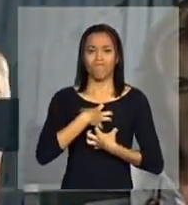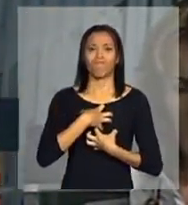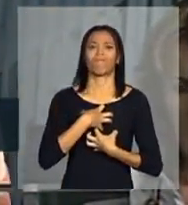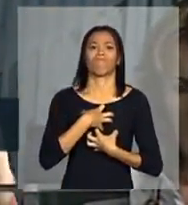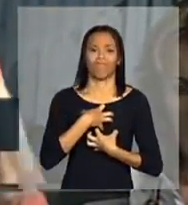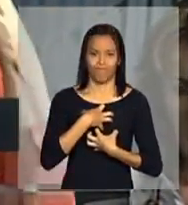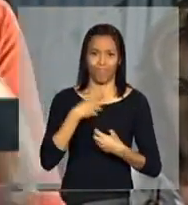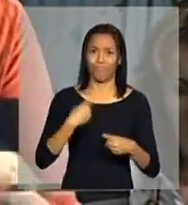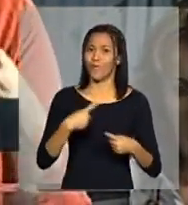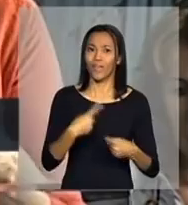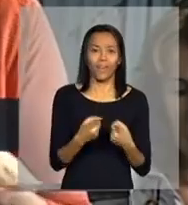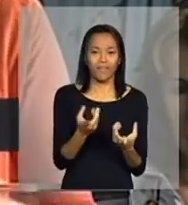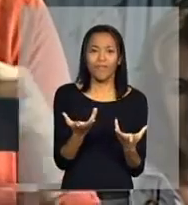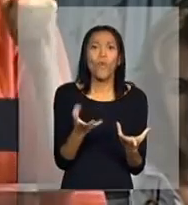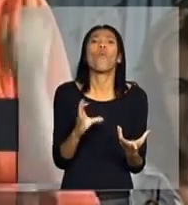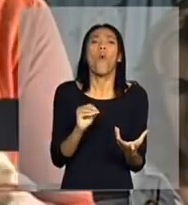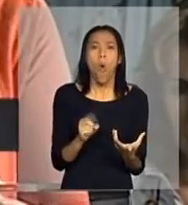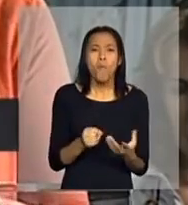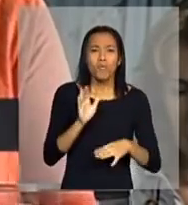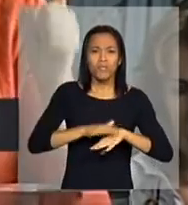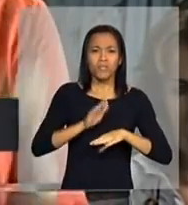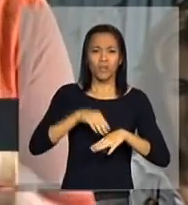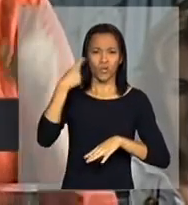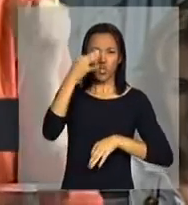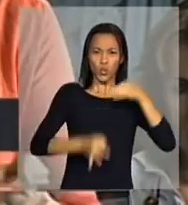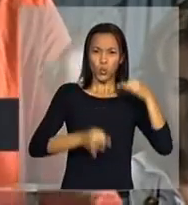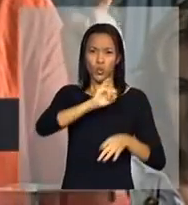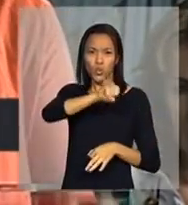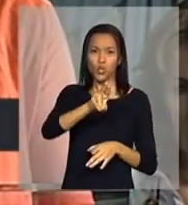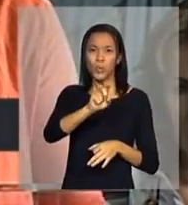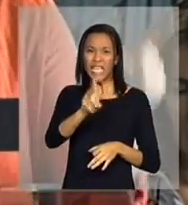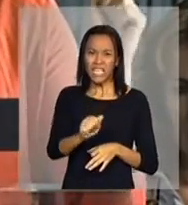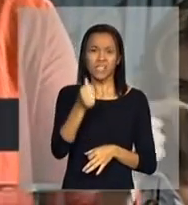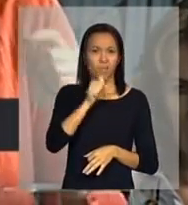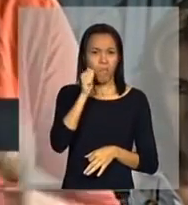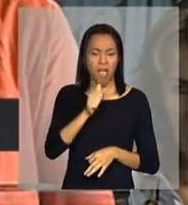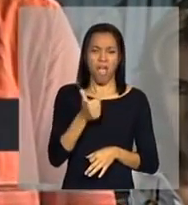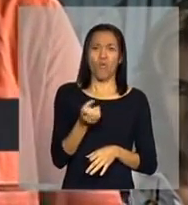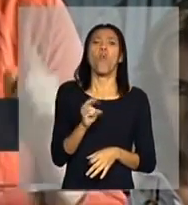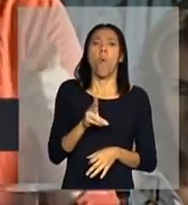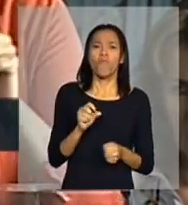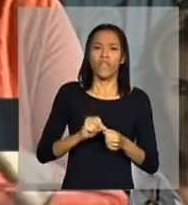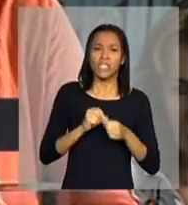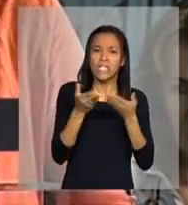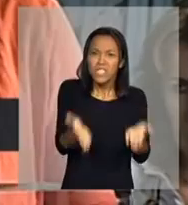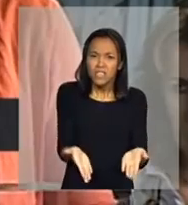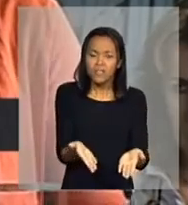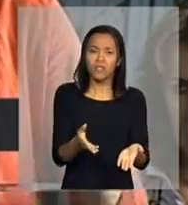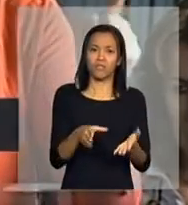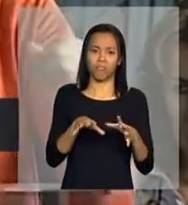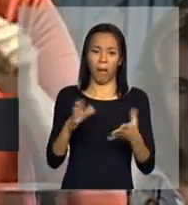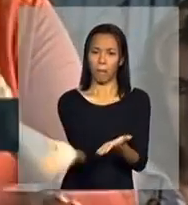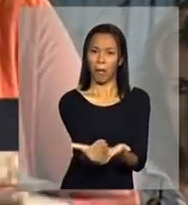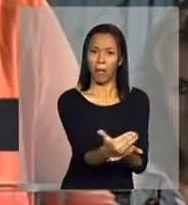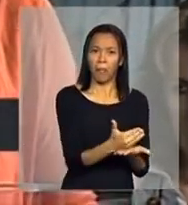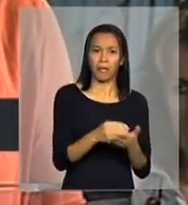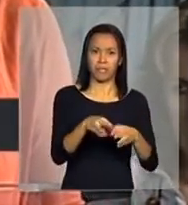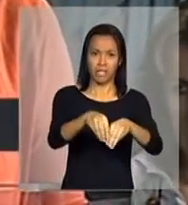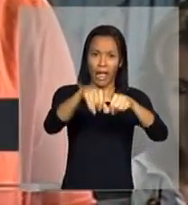pela inadequação da decisão de uma juíza que não deveria ter agido como agiu diante de uma terra, diante